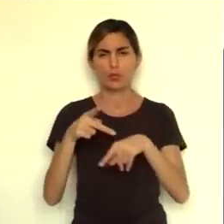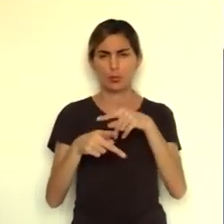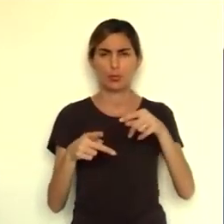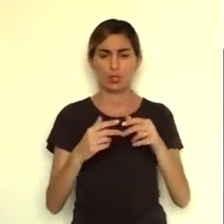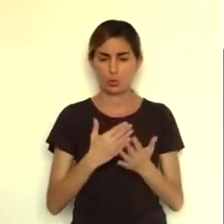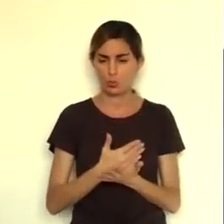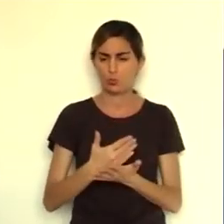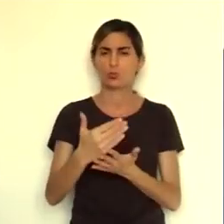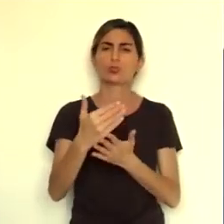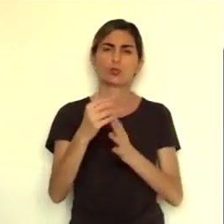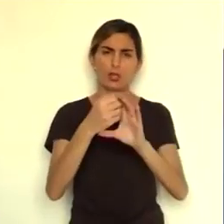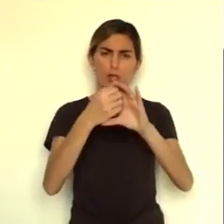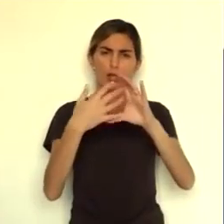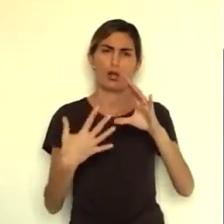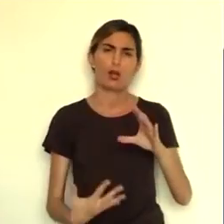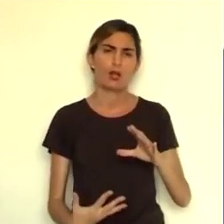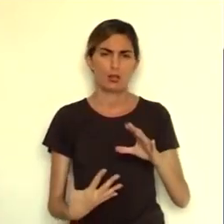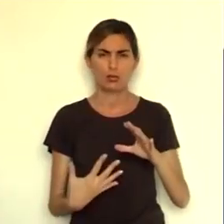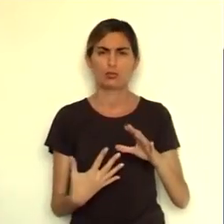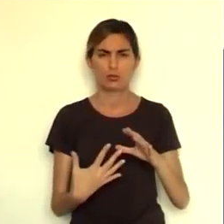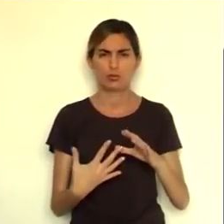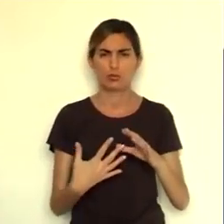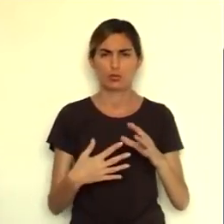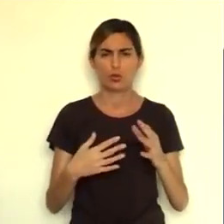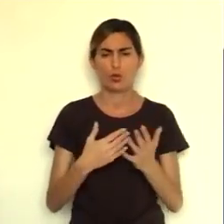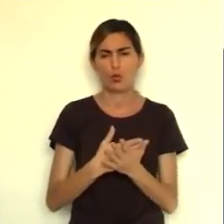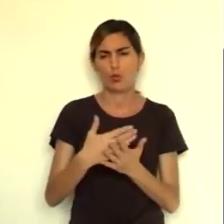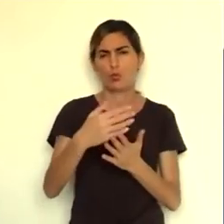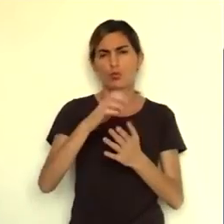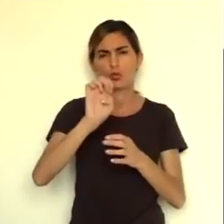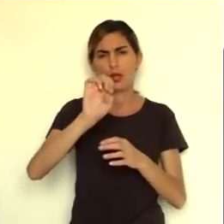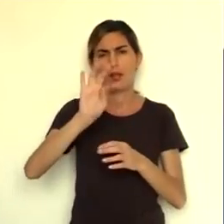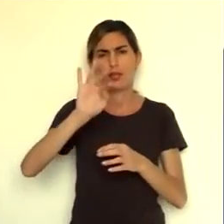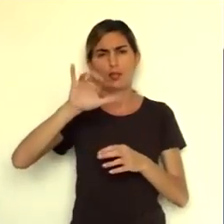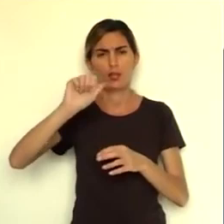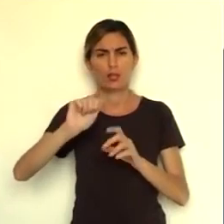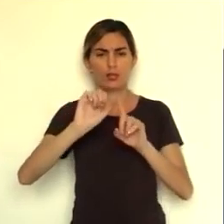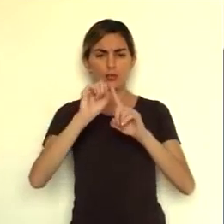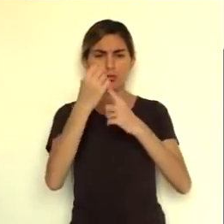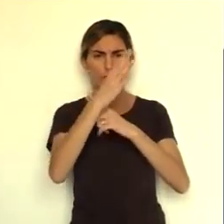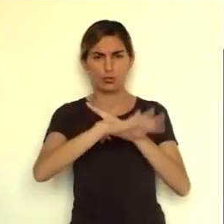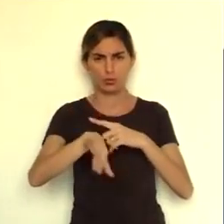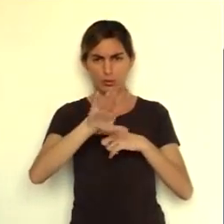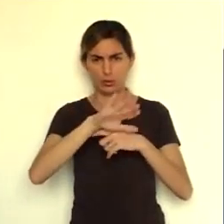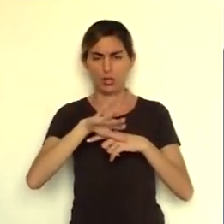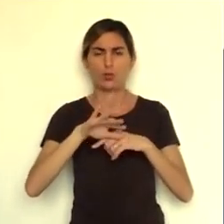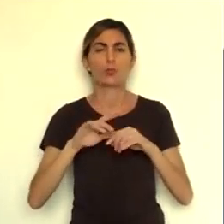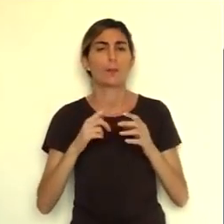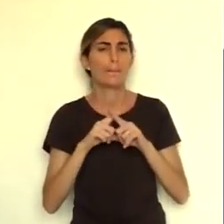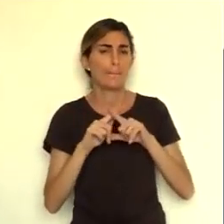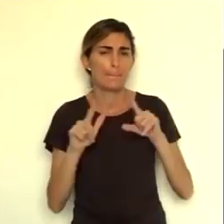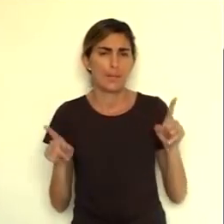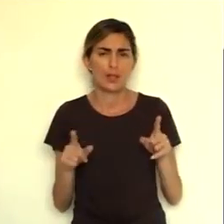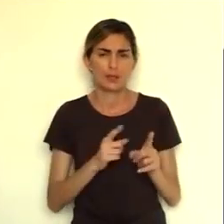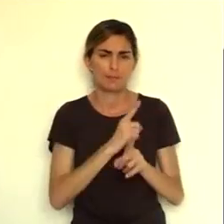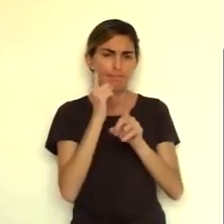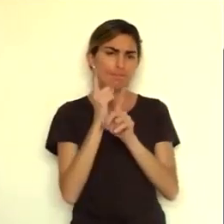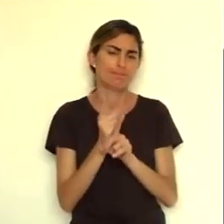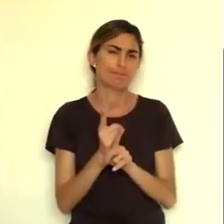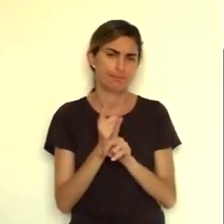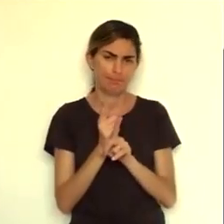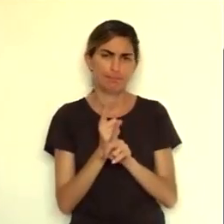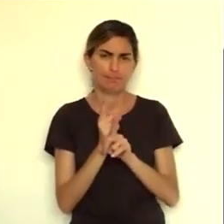como uma população que deu uma caracterização a essa origem étnica, social, né? Mas aí a gente